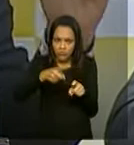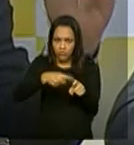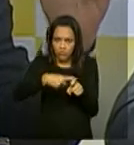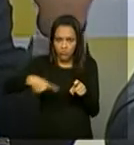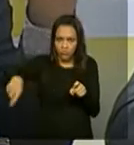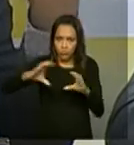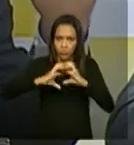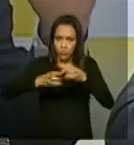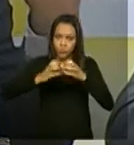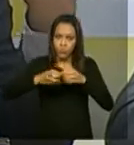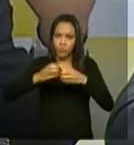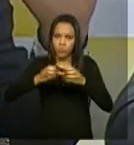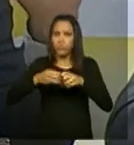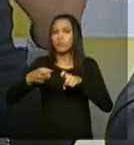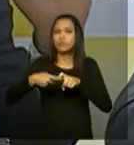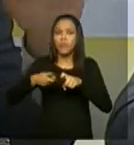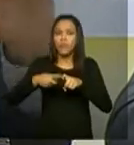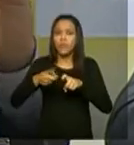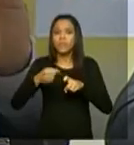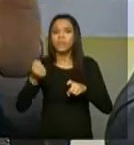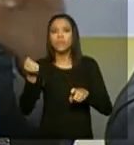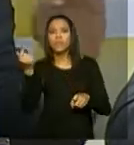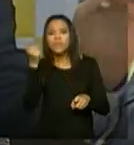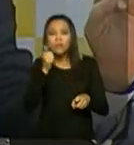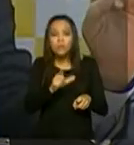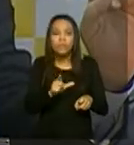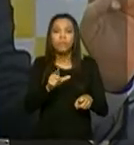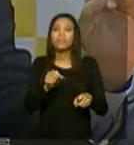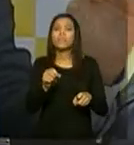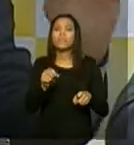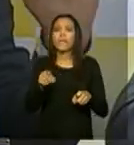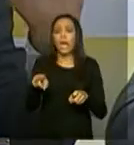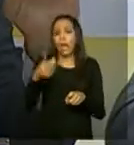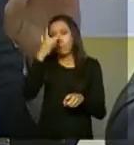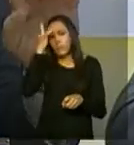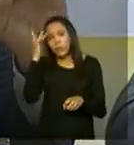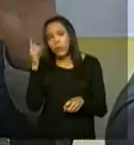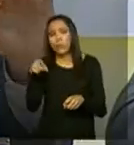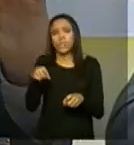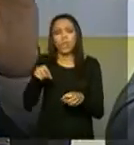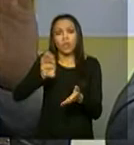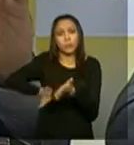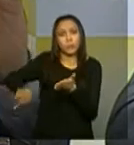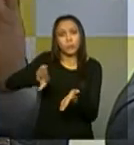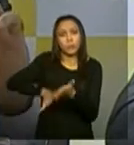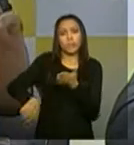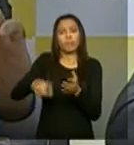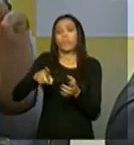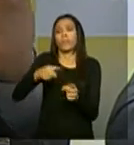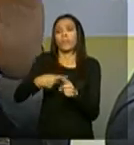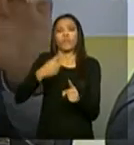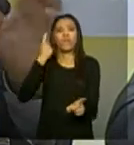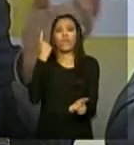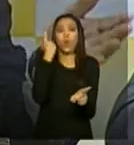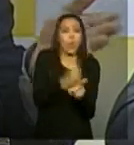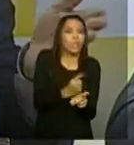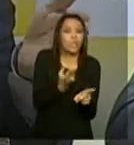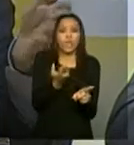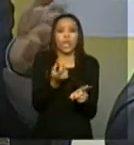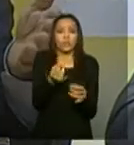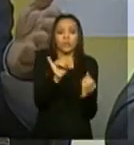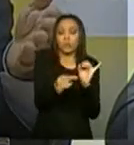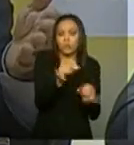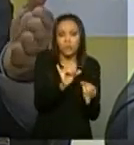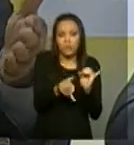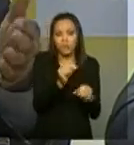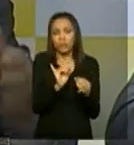pessoa que ganhou a medalha de ouro e talvez qualificada porque foi encontrado uma substância e sem embargo